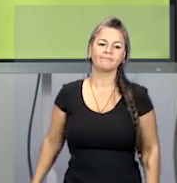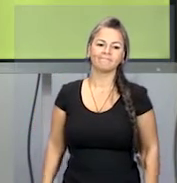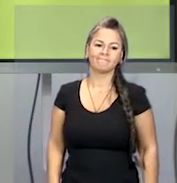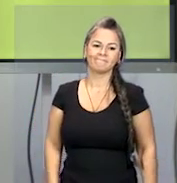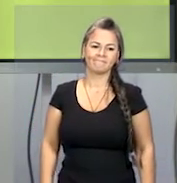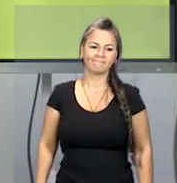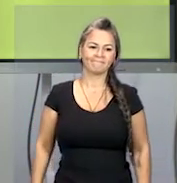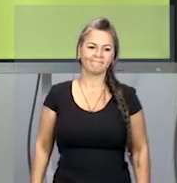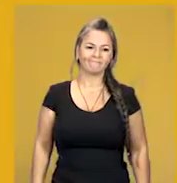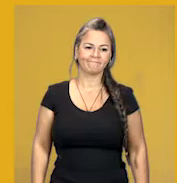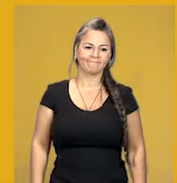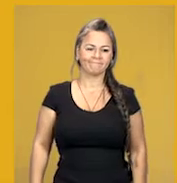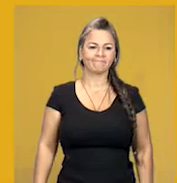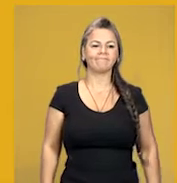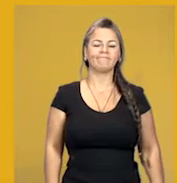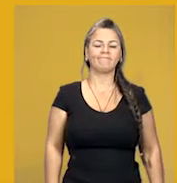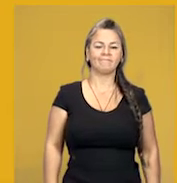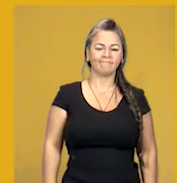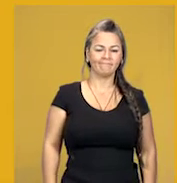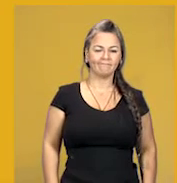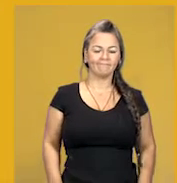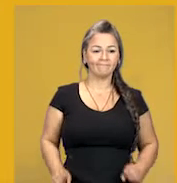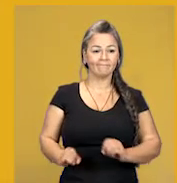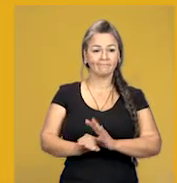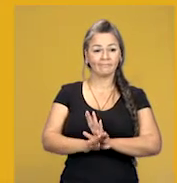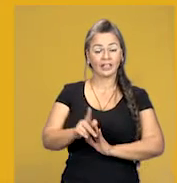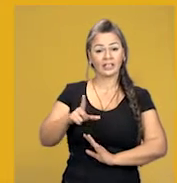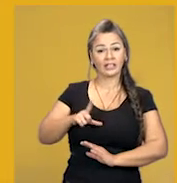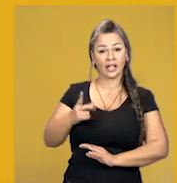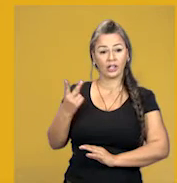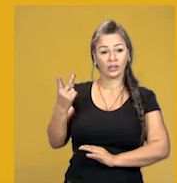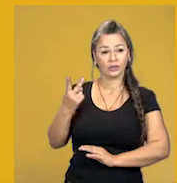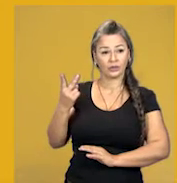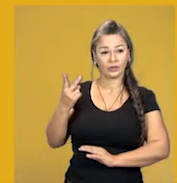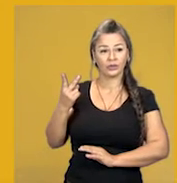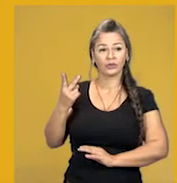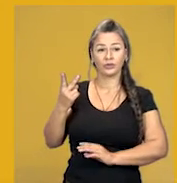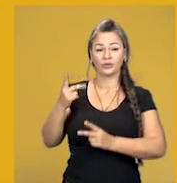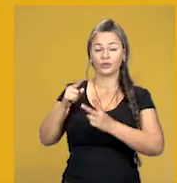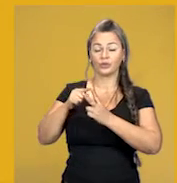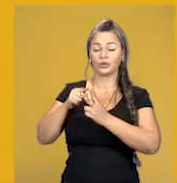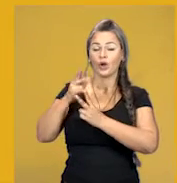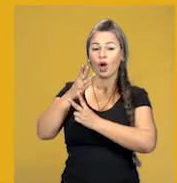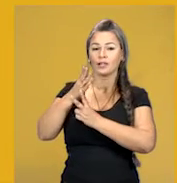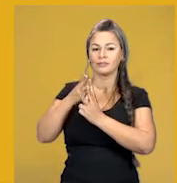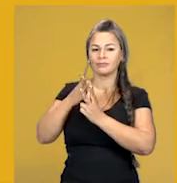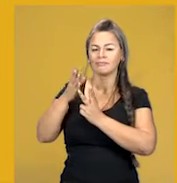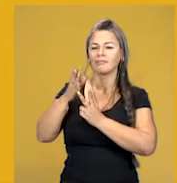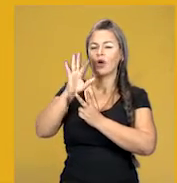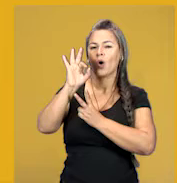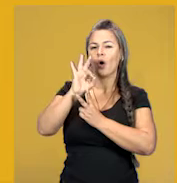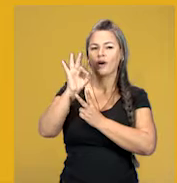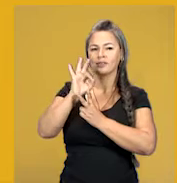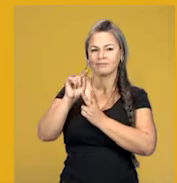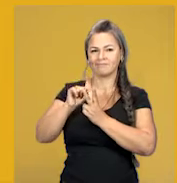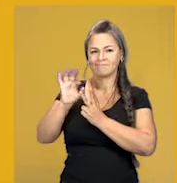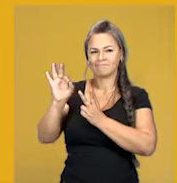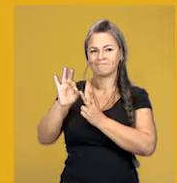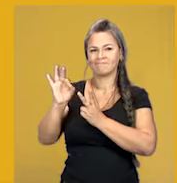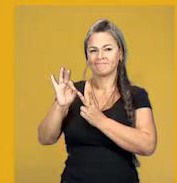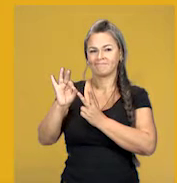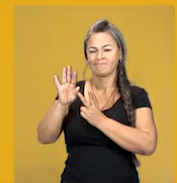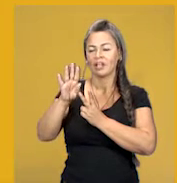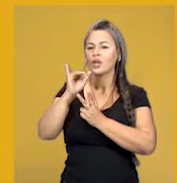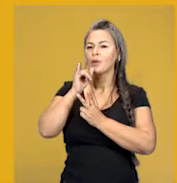Então, aqui nós temos dois modelos de organização. A dinâmica das cidades grandes, as metrópoles, cria um excesso de estímulos que